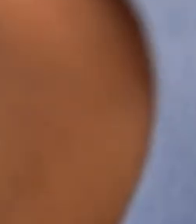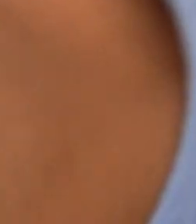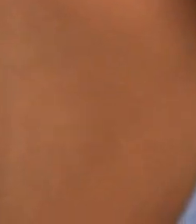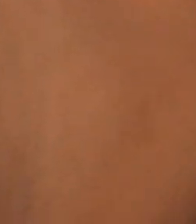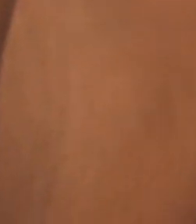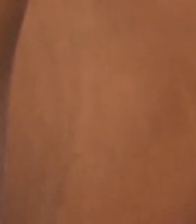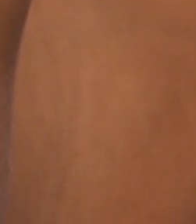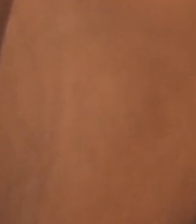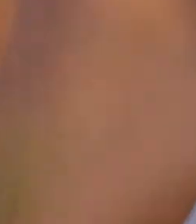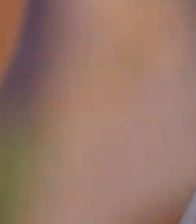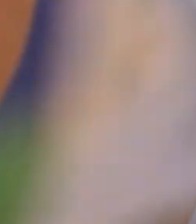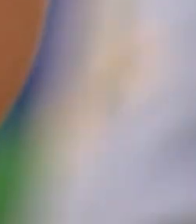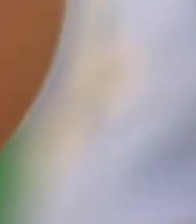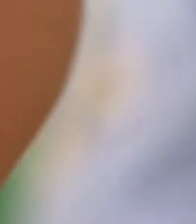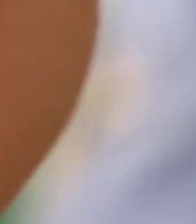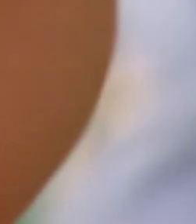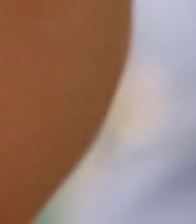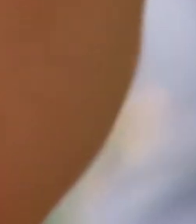Música